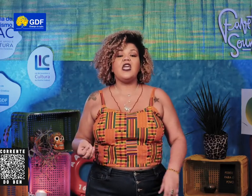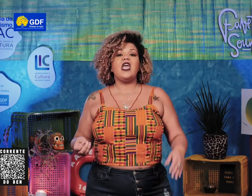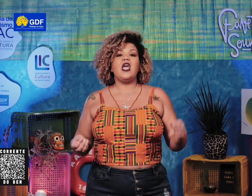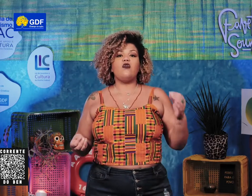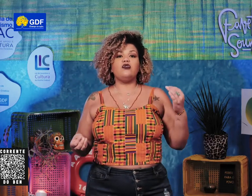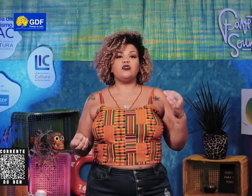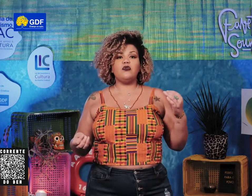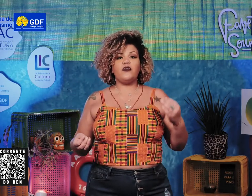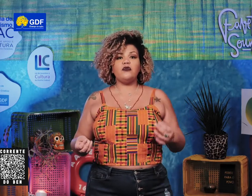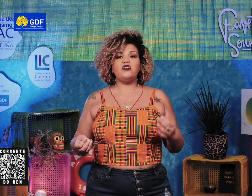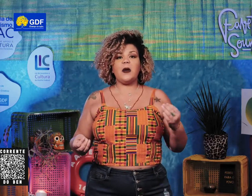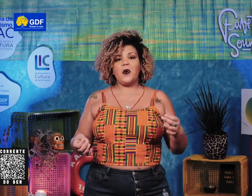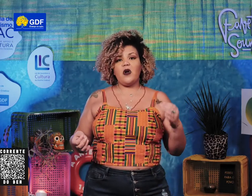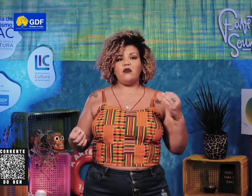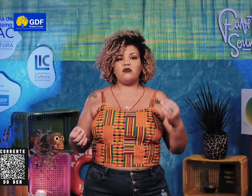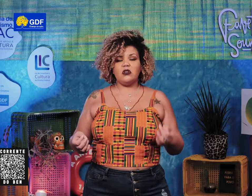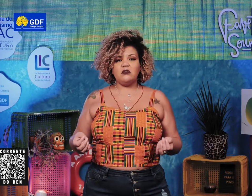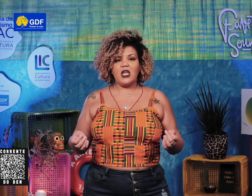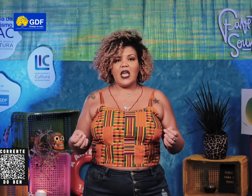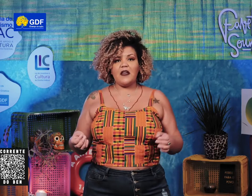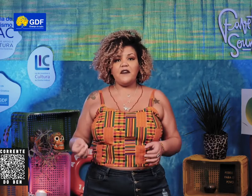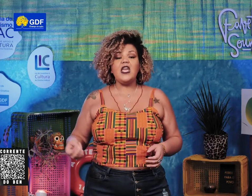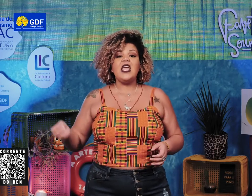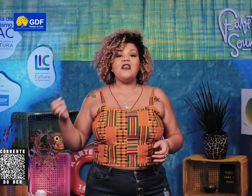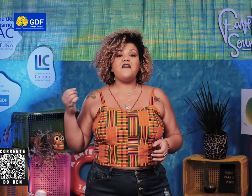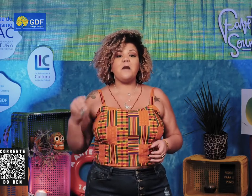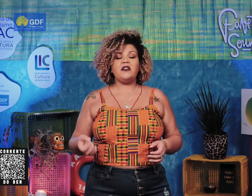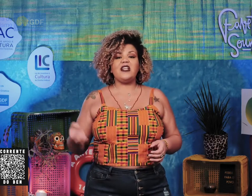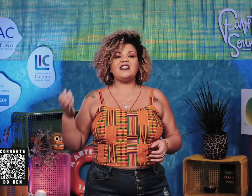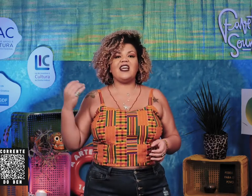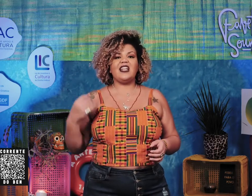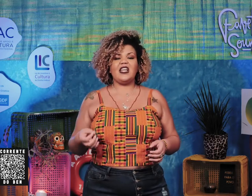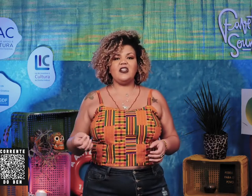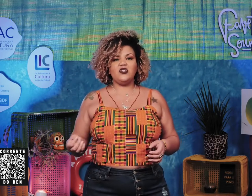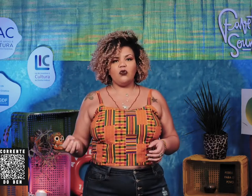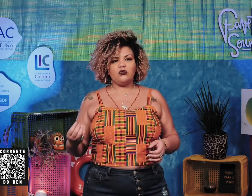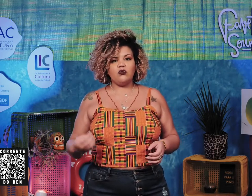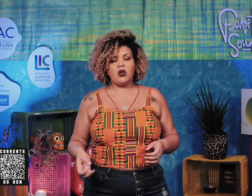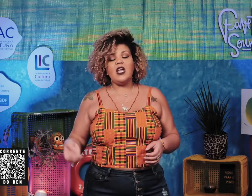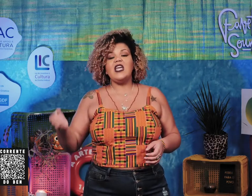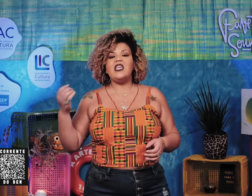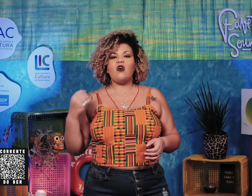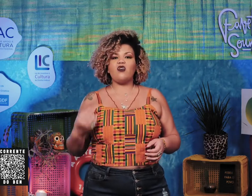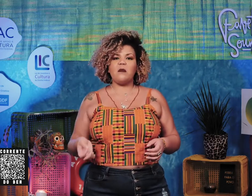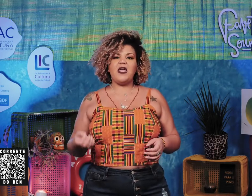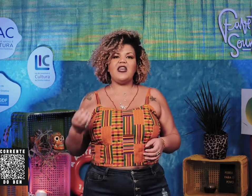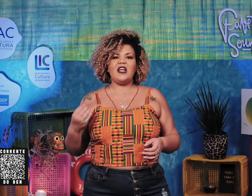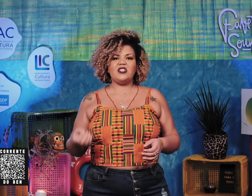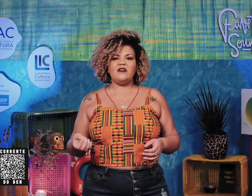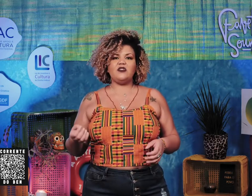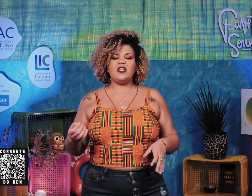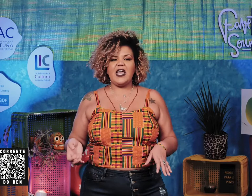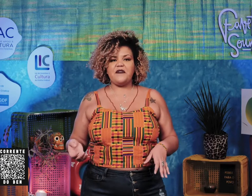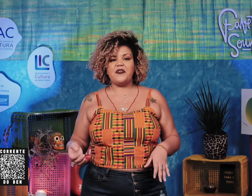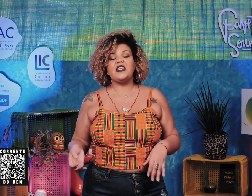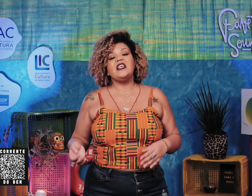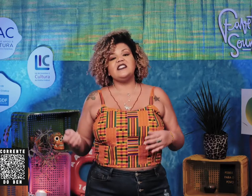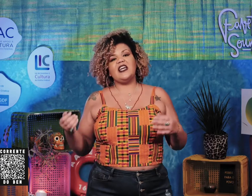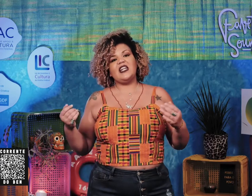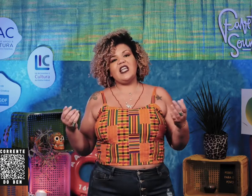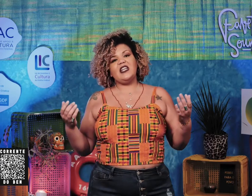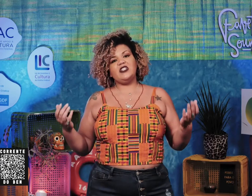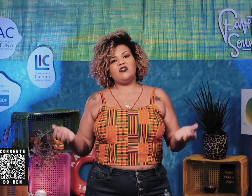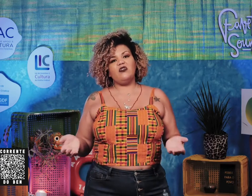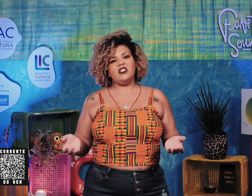do DF recursos do Fundo de apoio à cultura do DF e fomento da secretaria de a economia criativa do